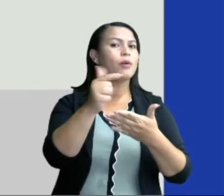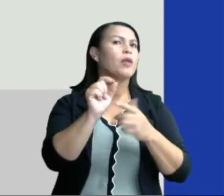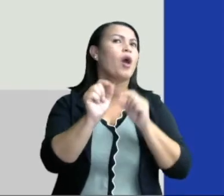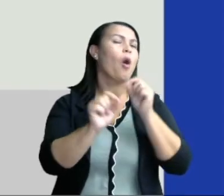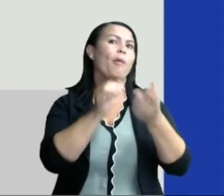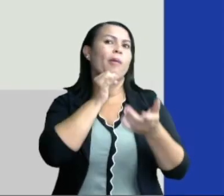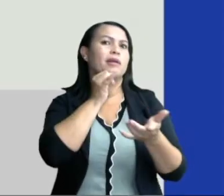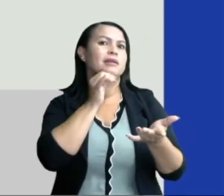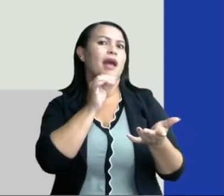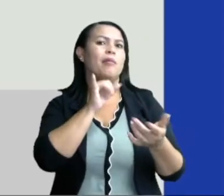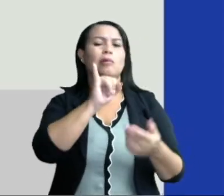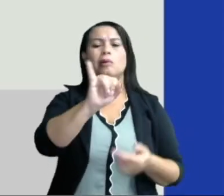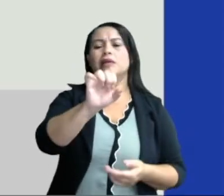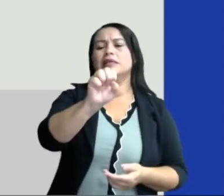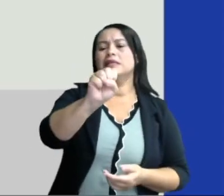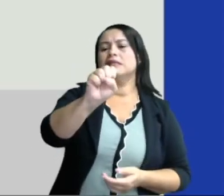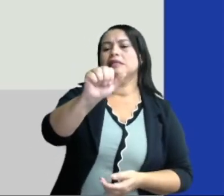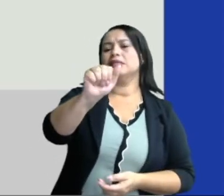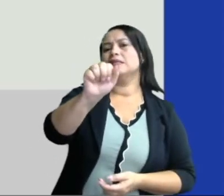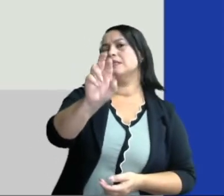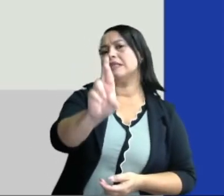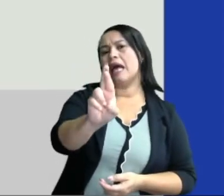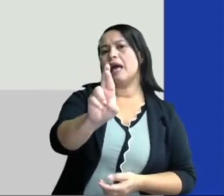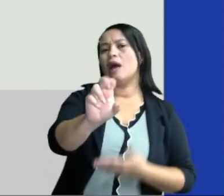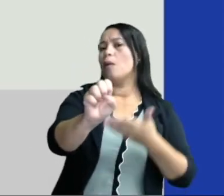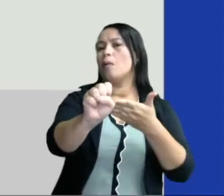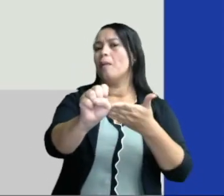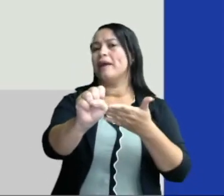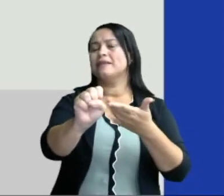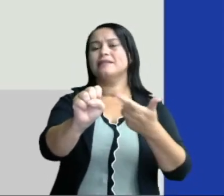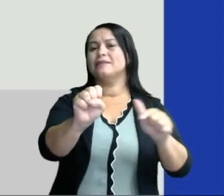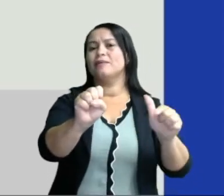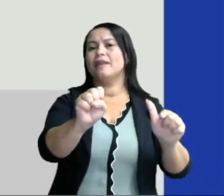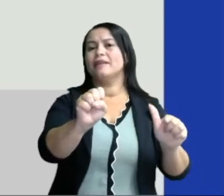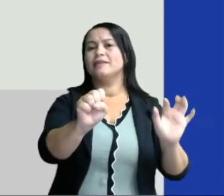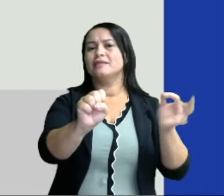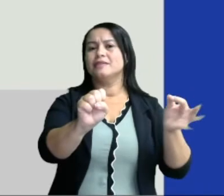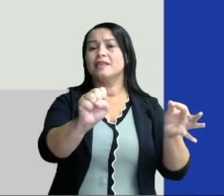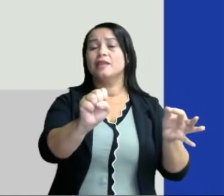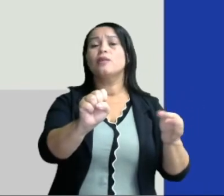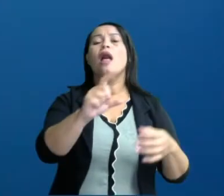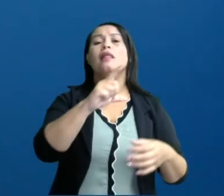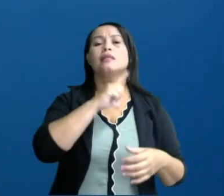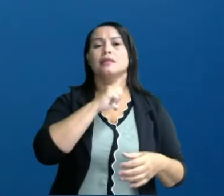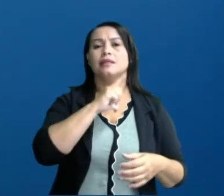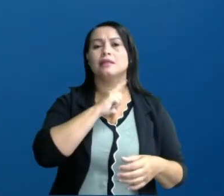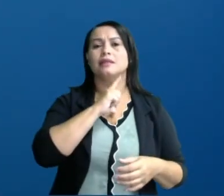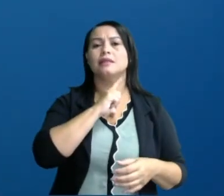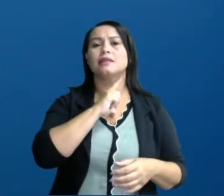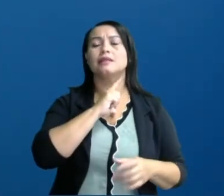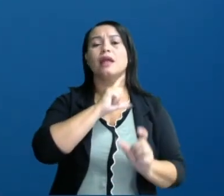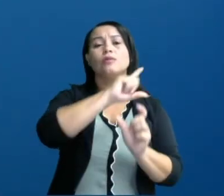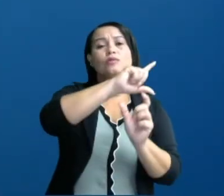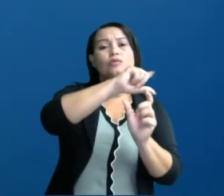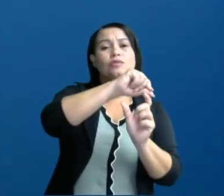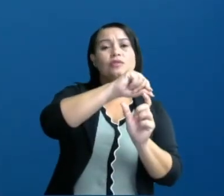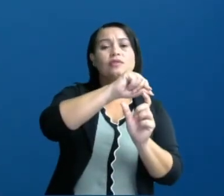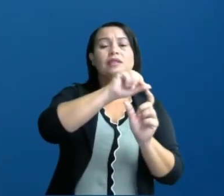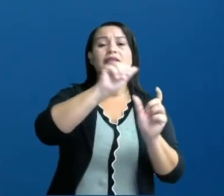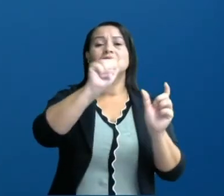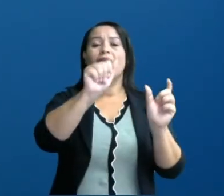esse negócio de isar com S, tá? Existe o sufixo AR,